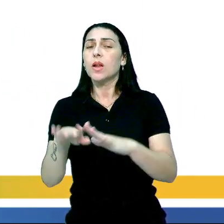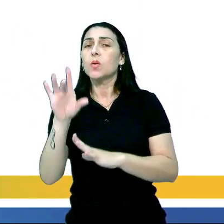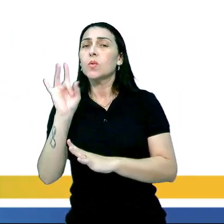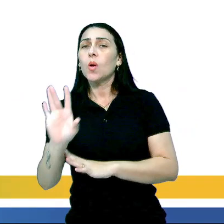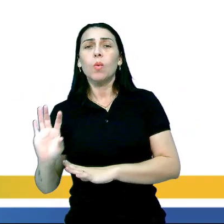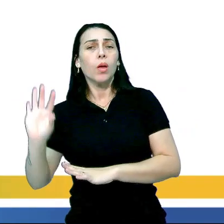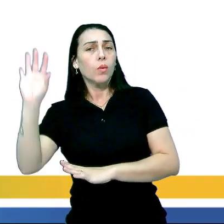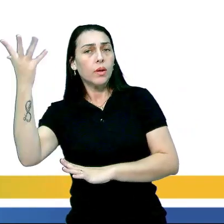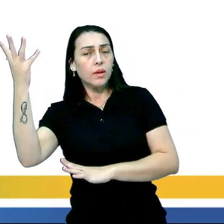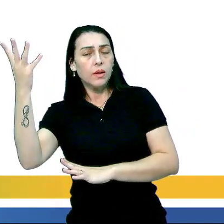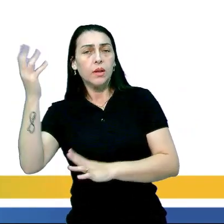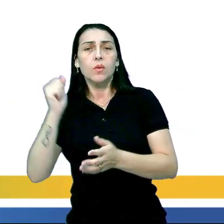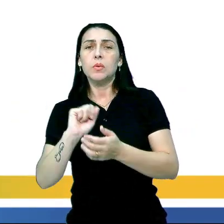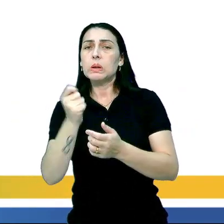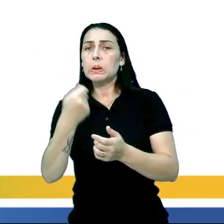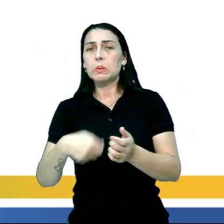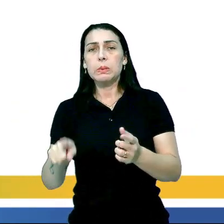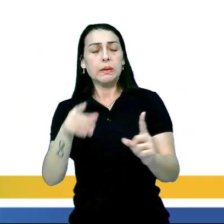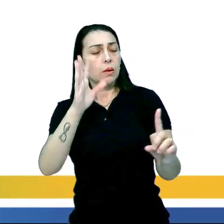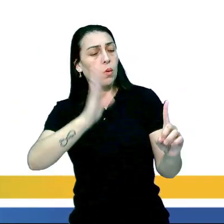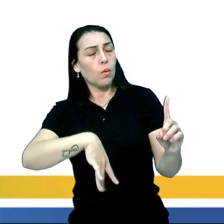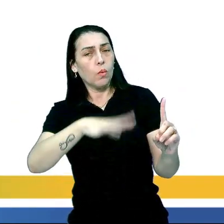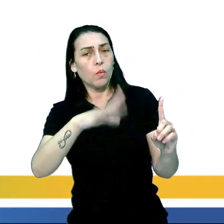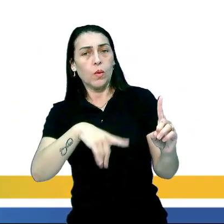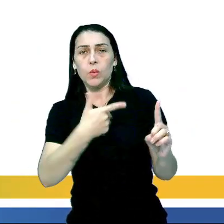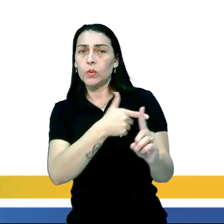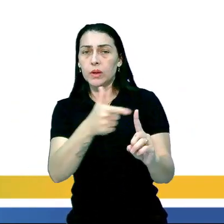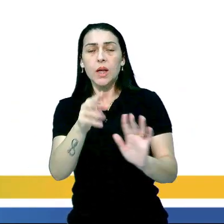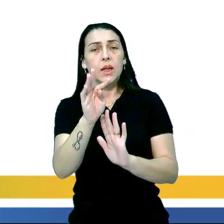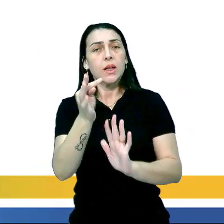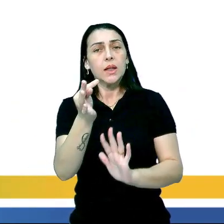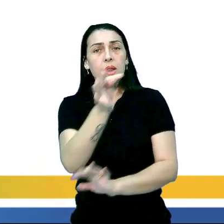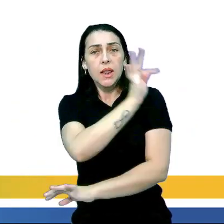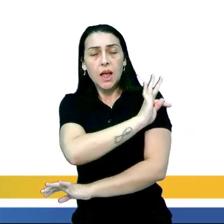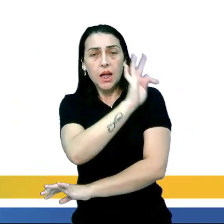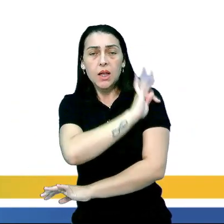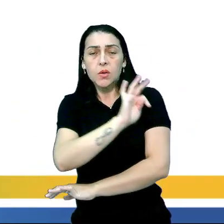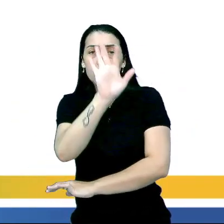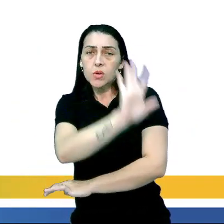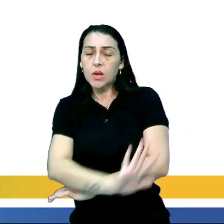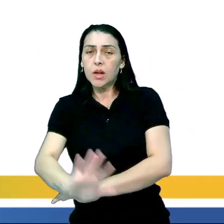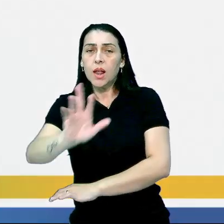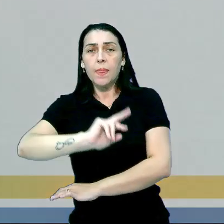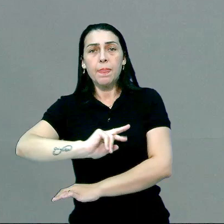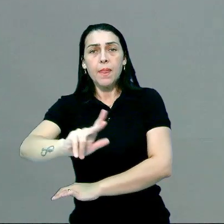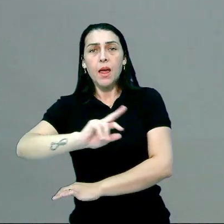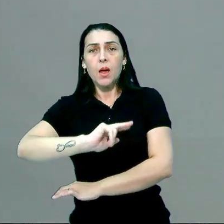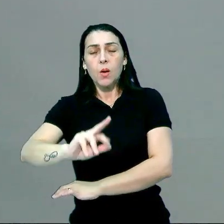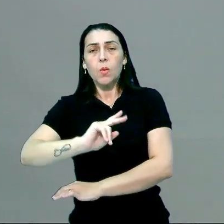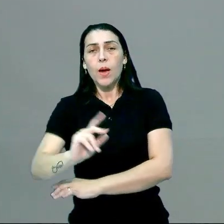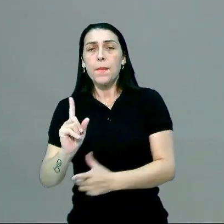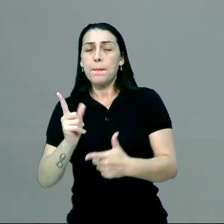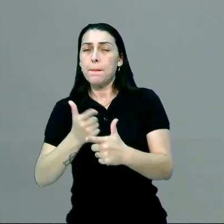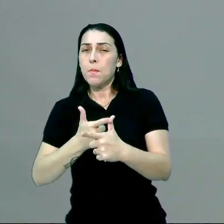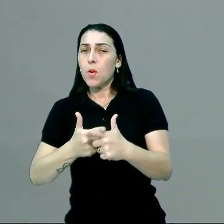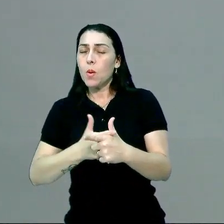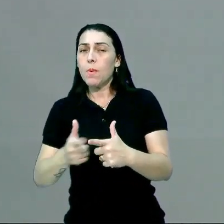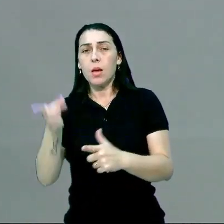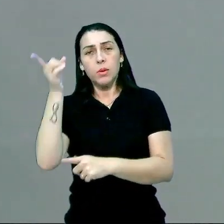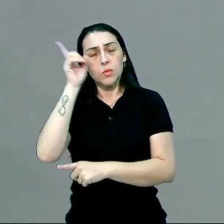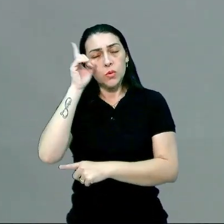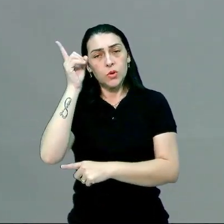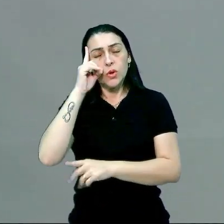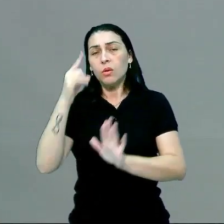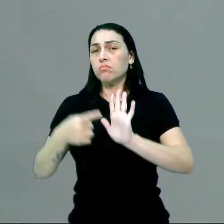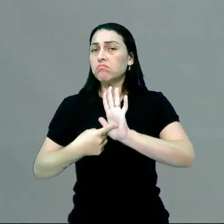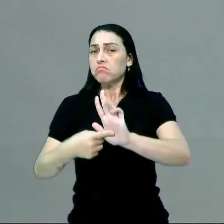somente fatos, e aí não há técnica de persuasão, e em geral eles não são polêmicos. Ou seja, eu